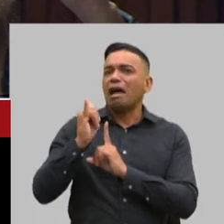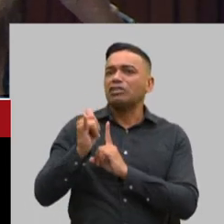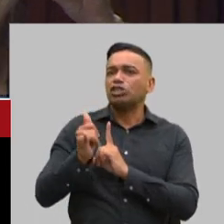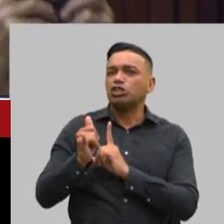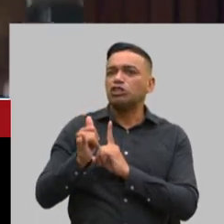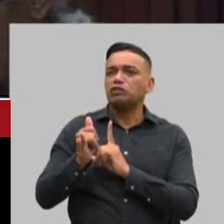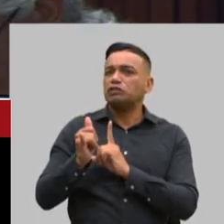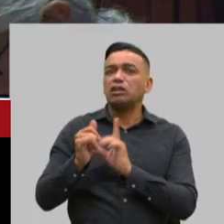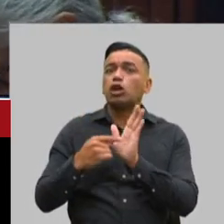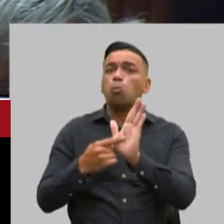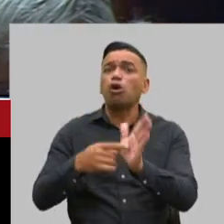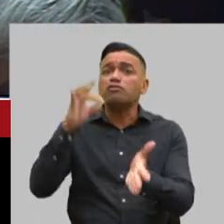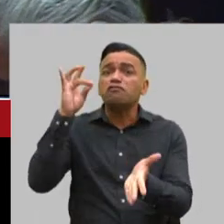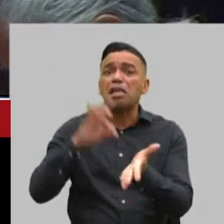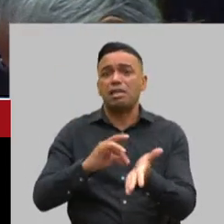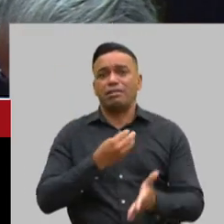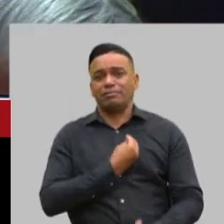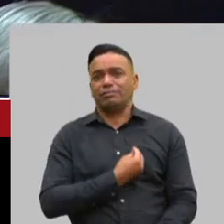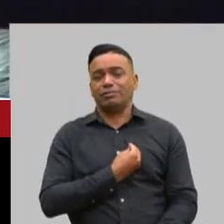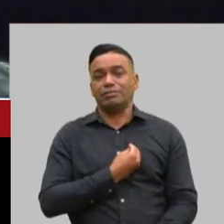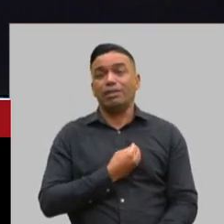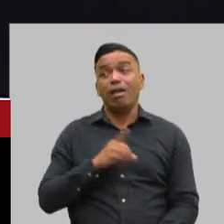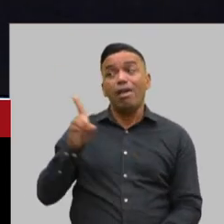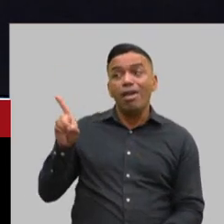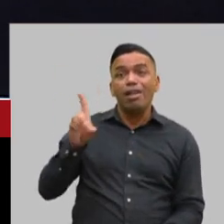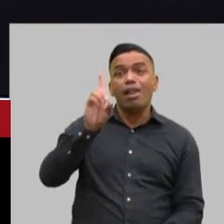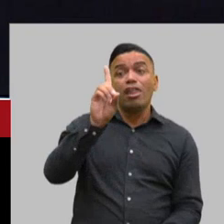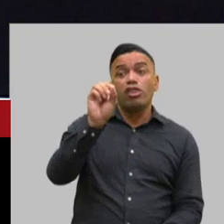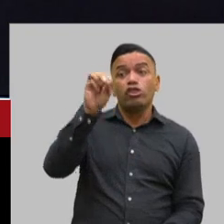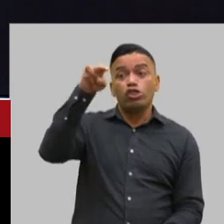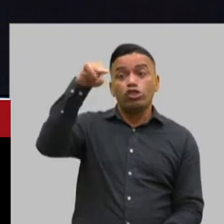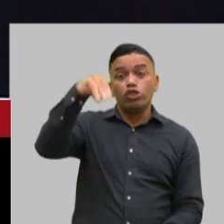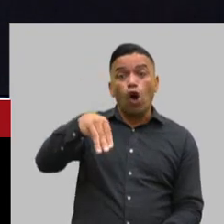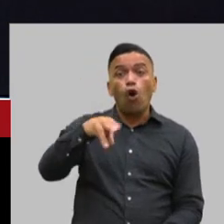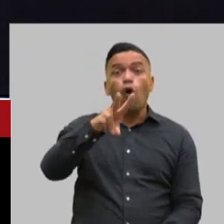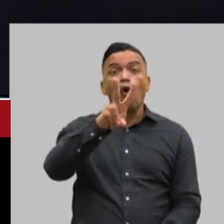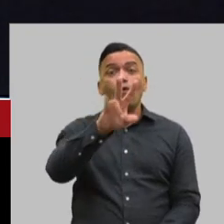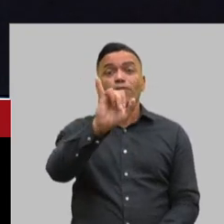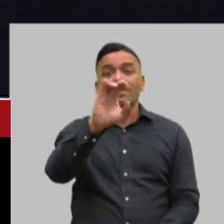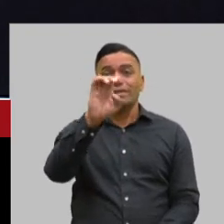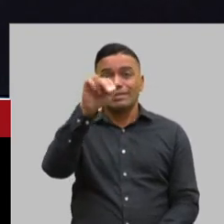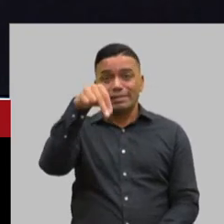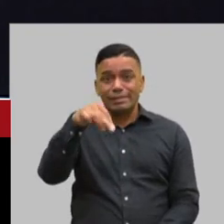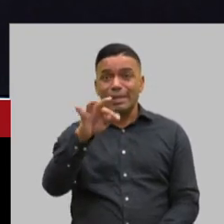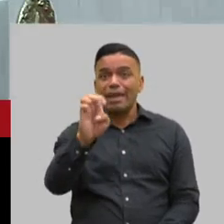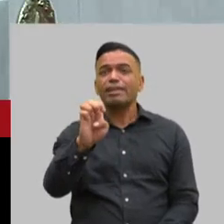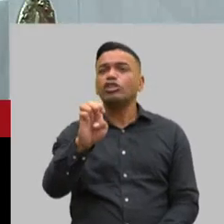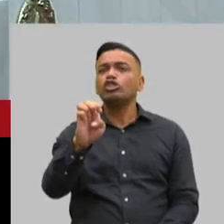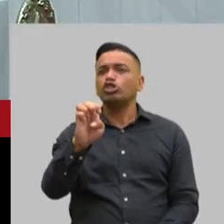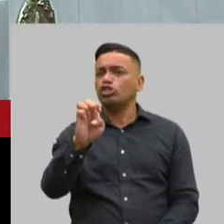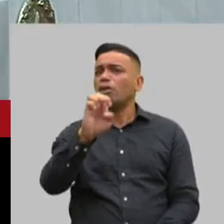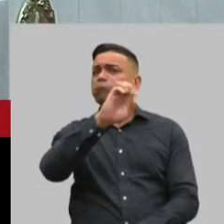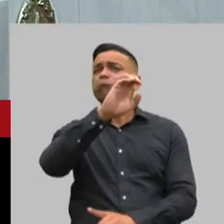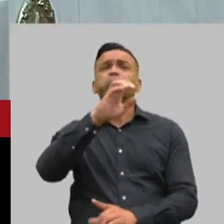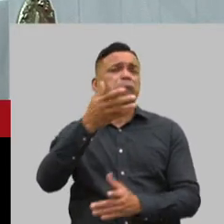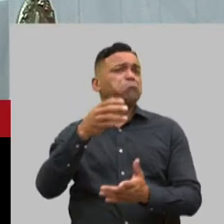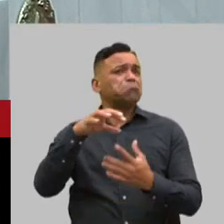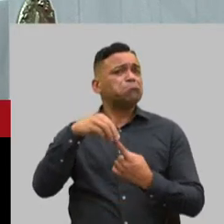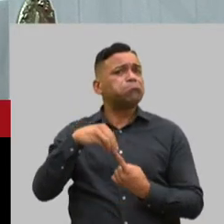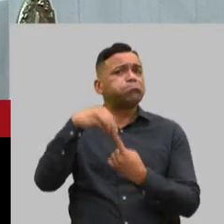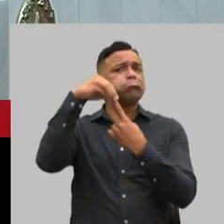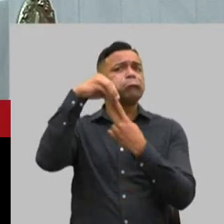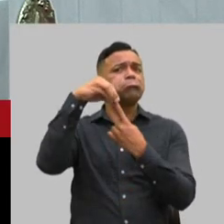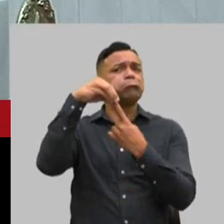realidade, Dom Vicente se destaca como um ser humano, um cristão e um líder religioso comprometido